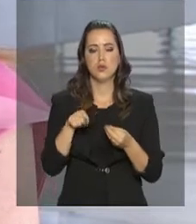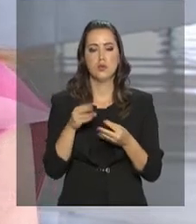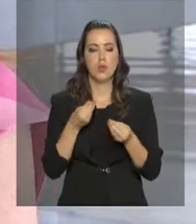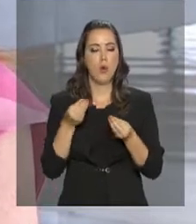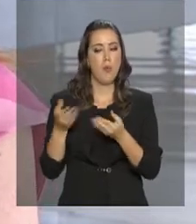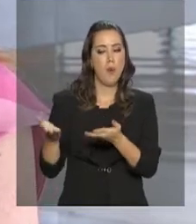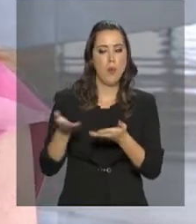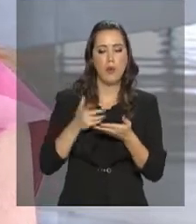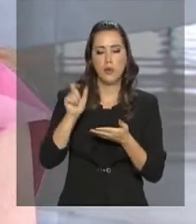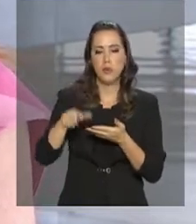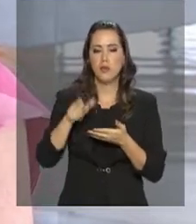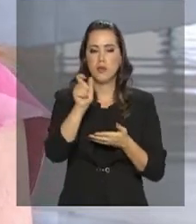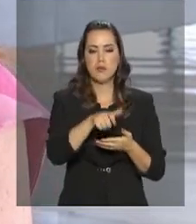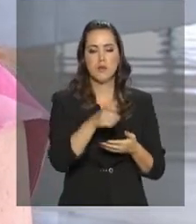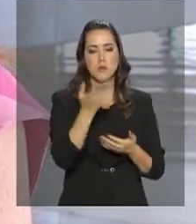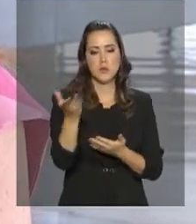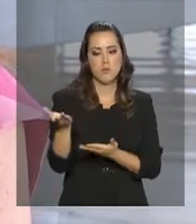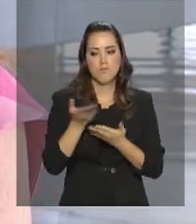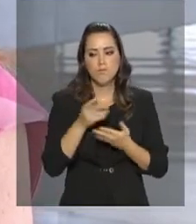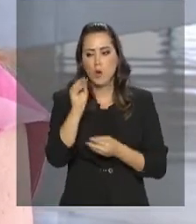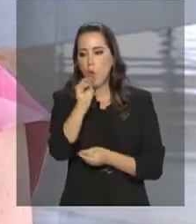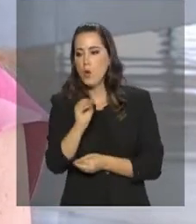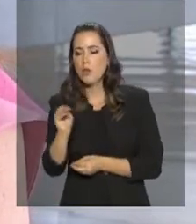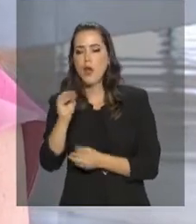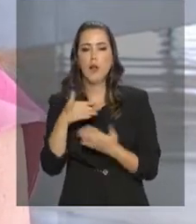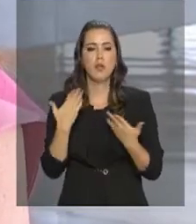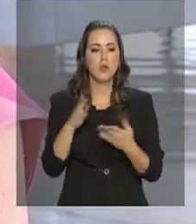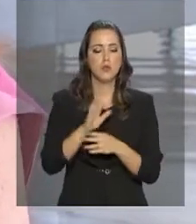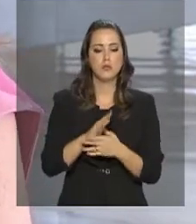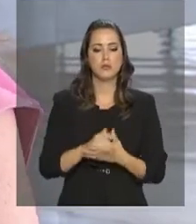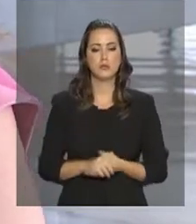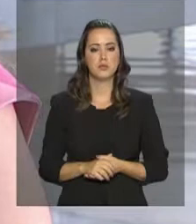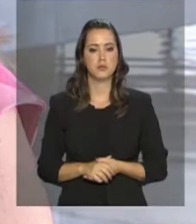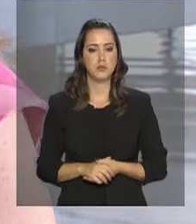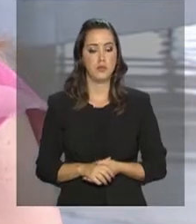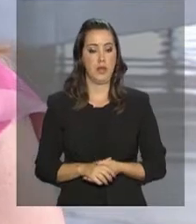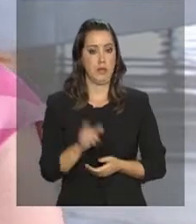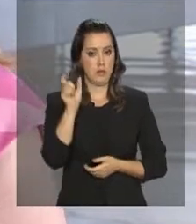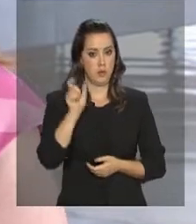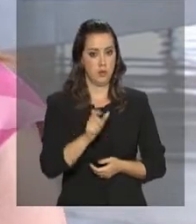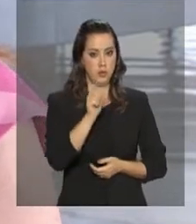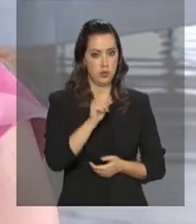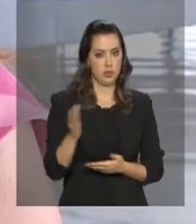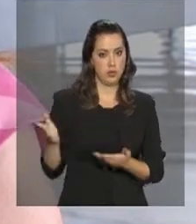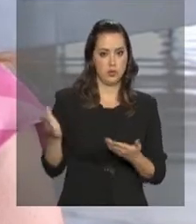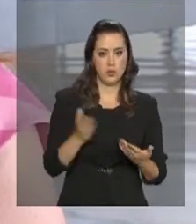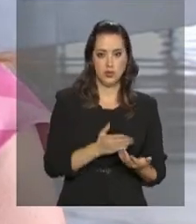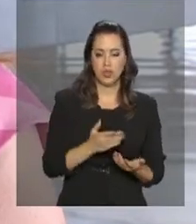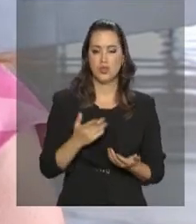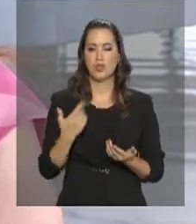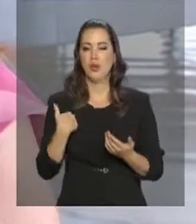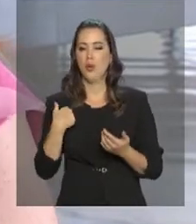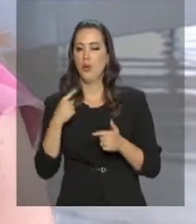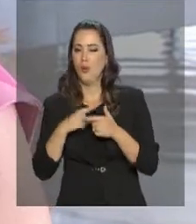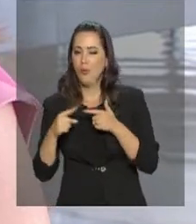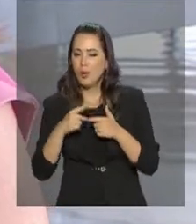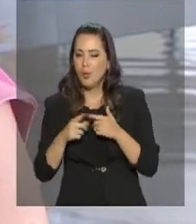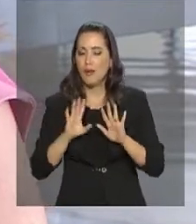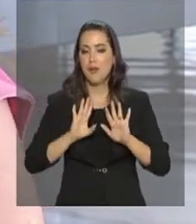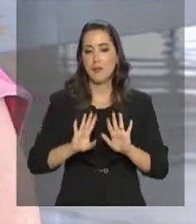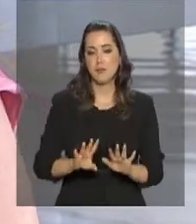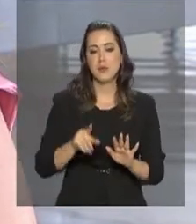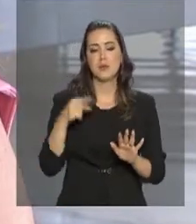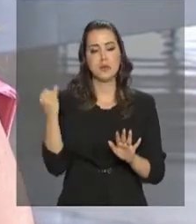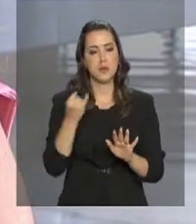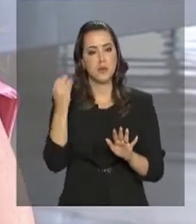que tipo de acolhimento eles têm, que tipo de assistência social eles têm? Os imigrantes chegam numa condição de extrema vulnerabilidade. É importante a gente